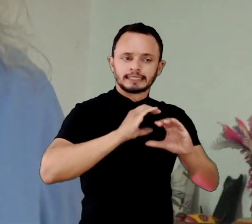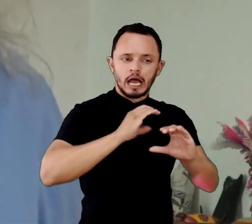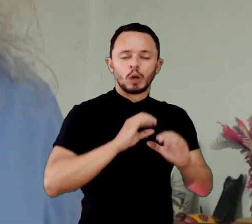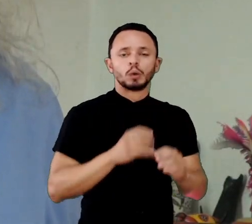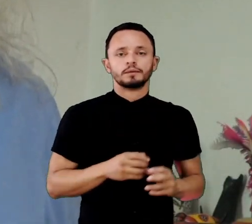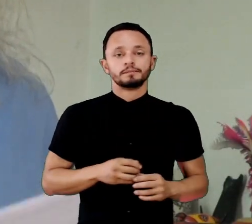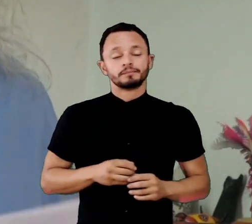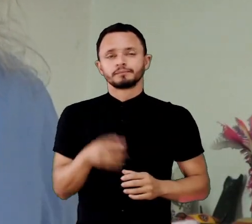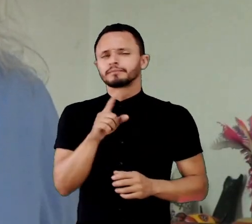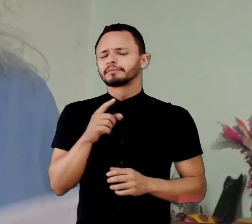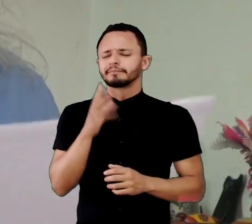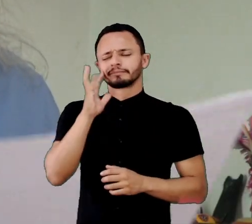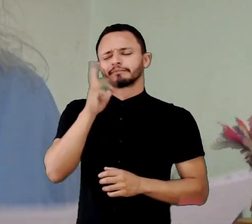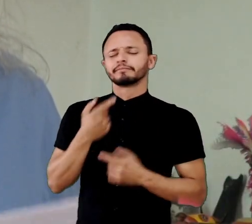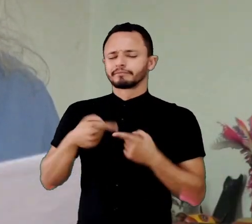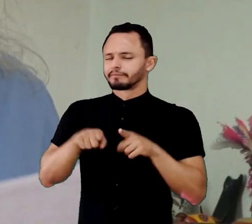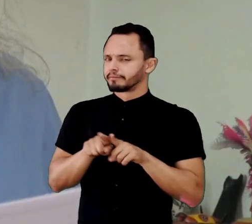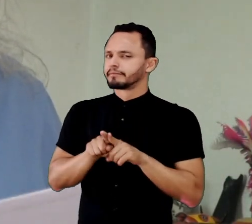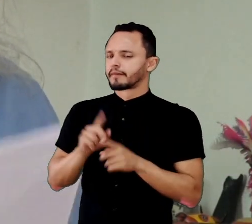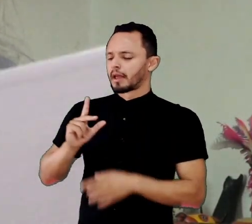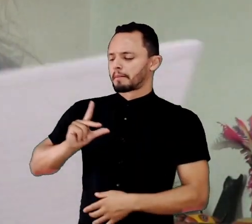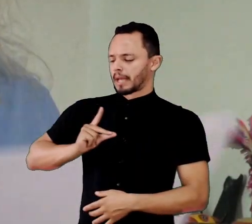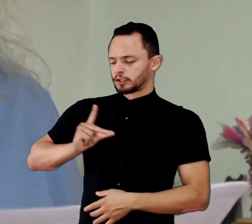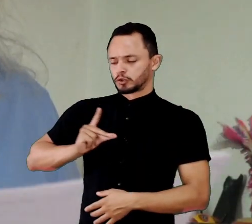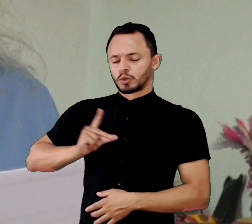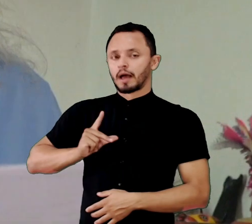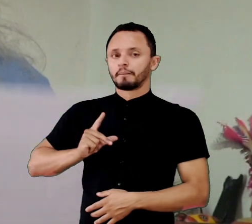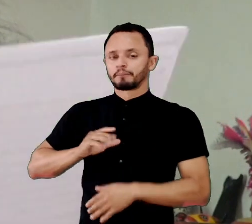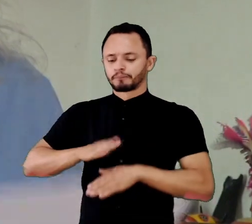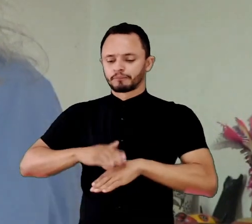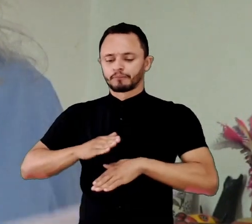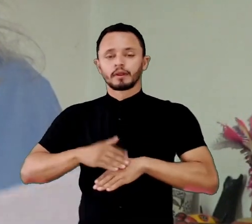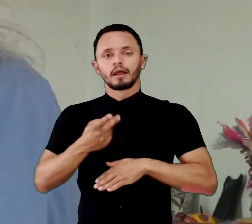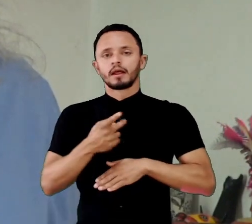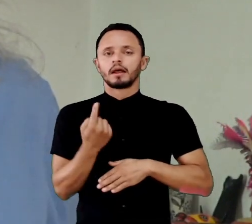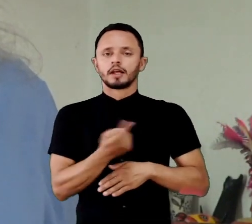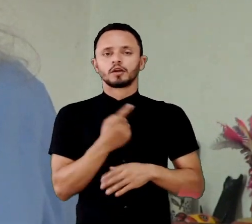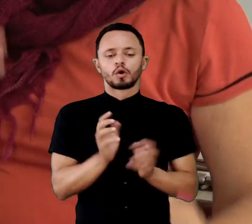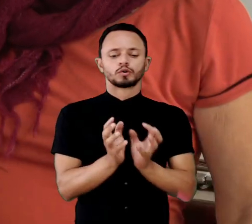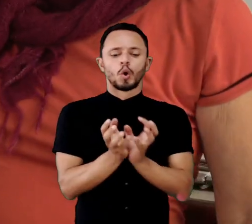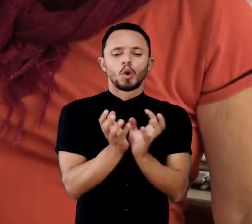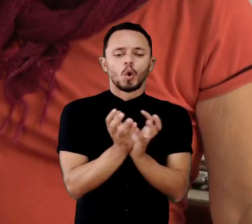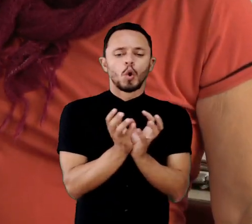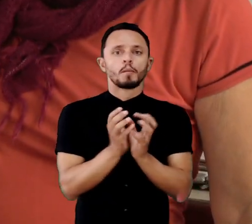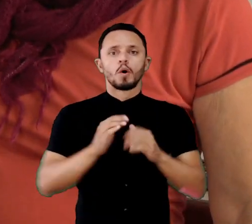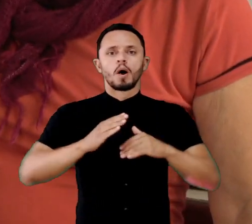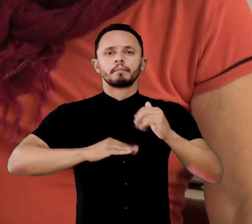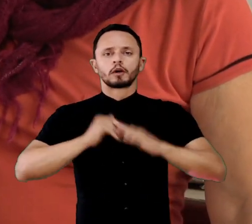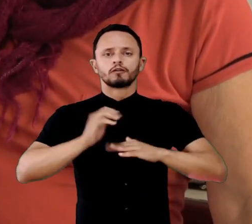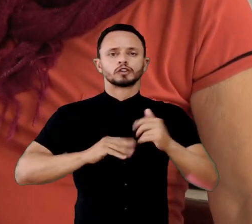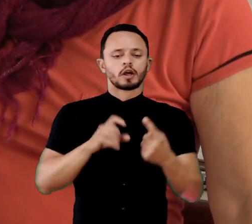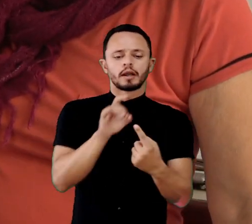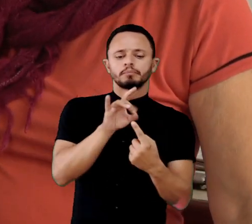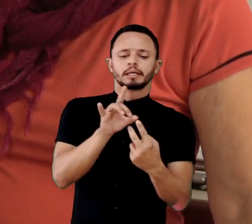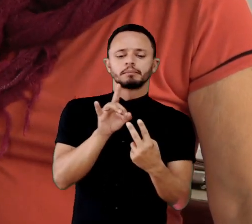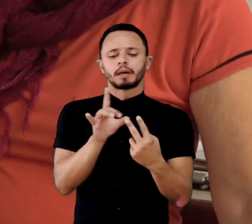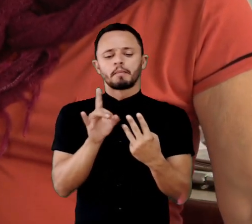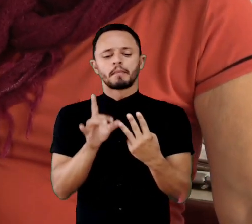muito particular nossa, assim, é um pouco as funções dentro do próprio grupo, né? De criação,